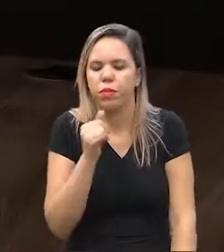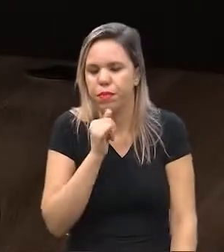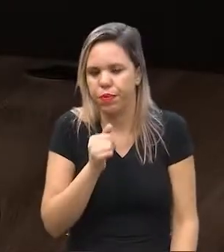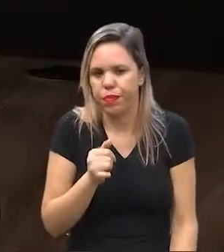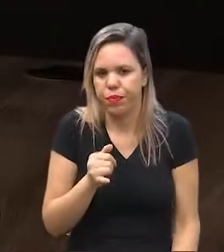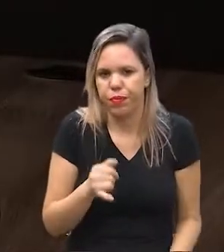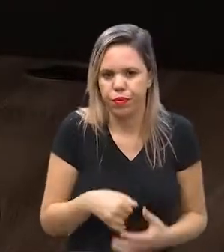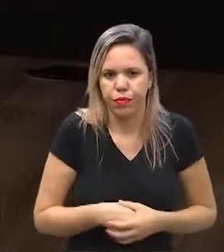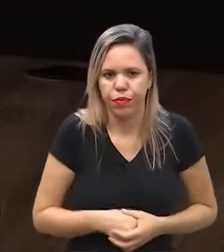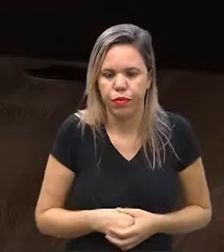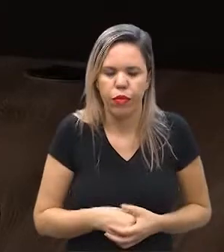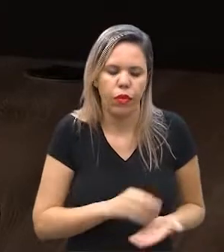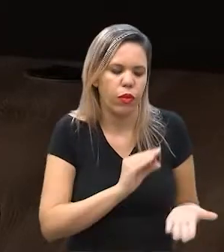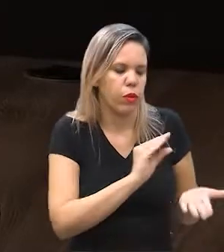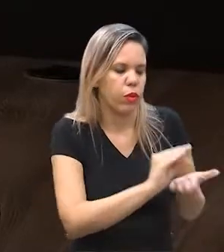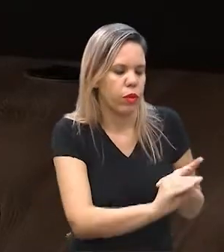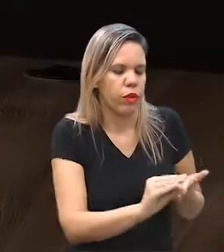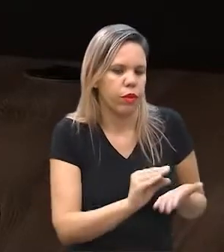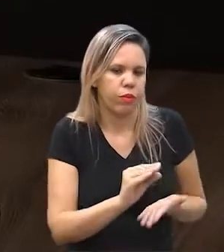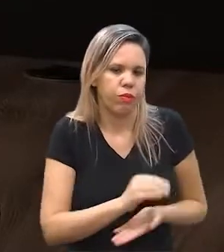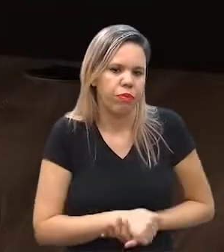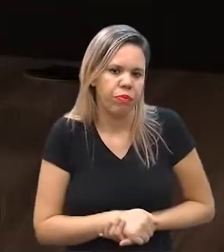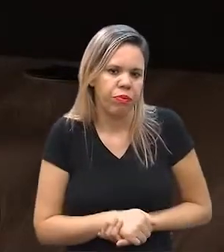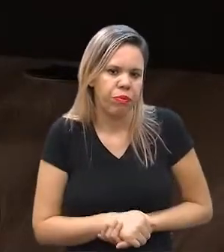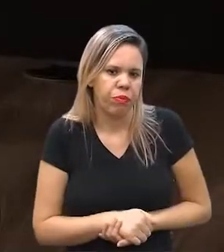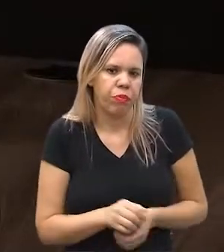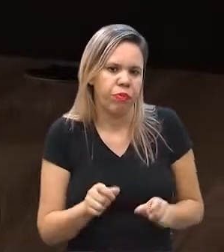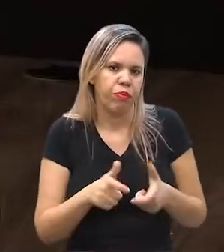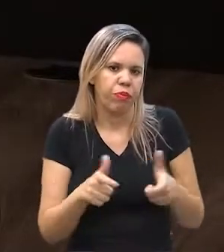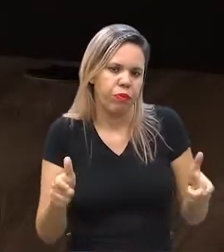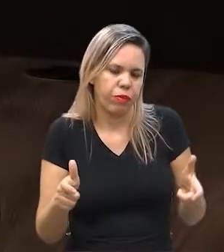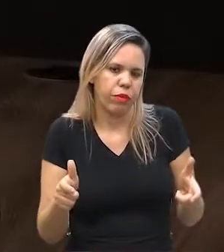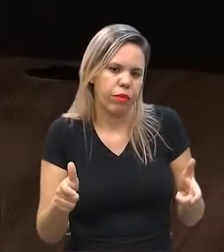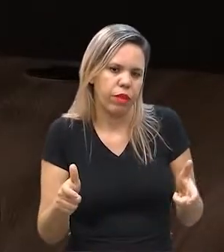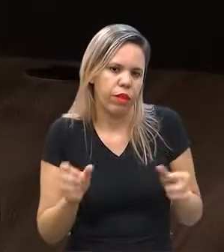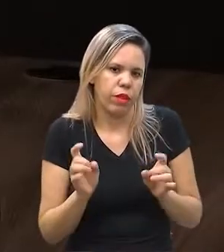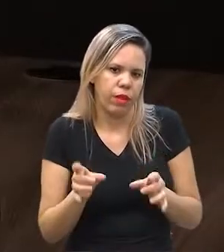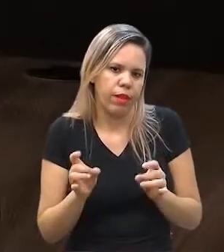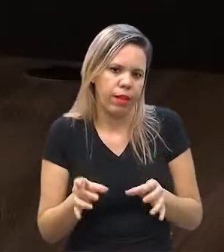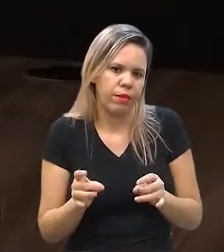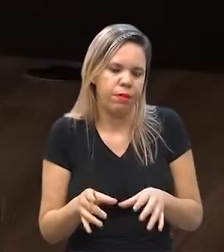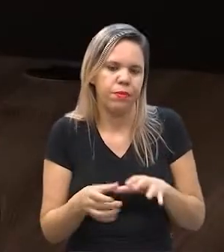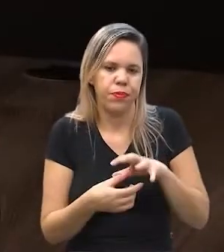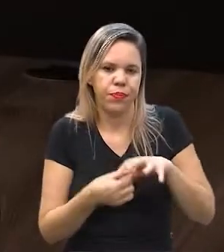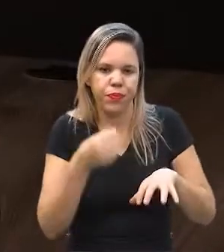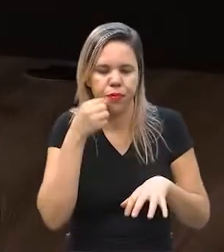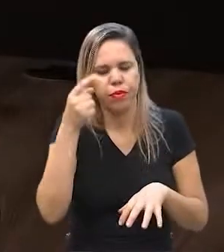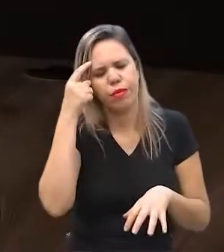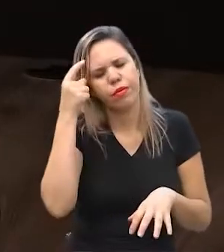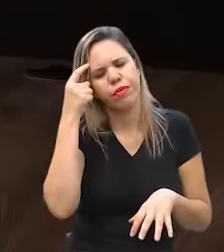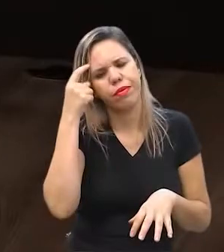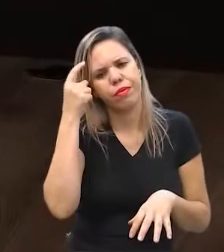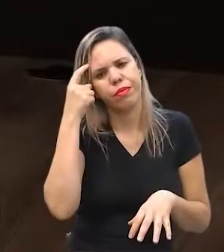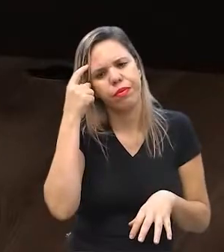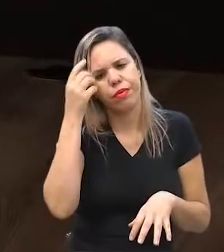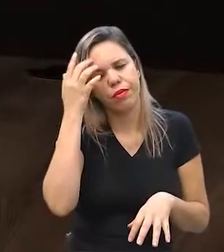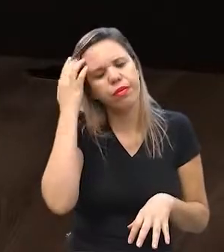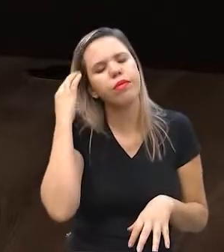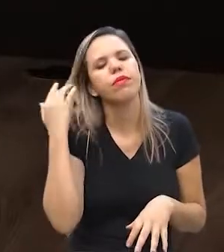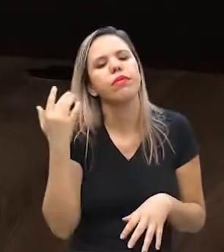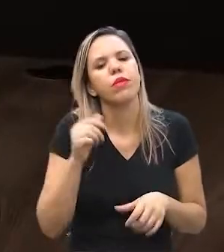exemplo, de investir para... expandir esse mercado atacado de uvas. O que, que vocês pensaram